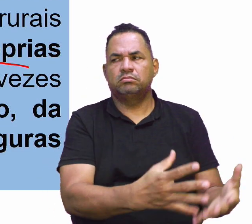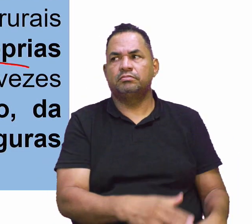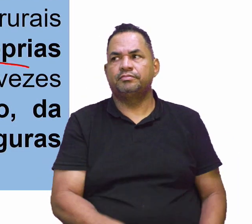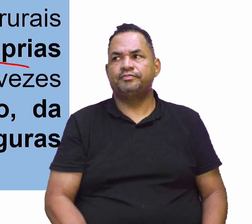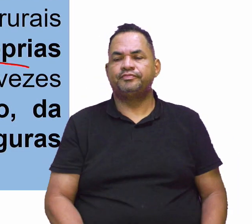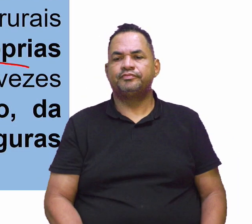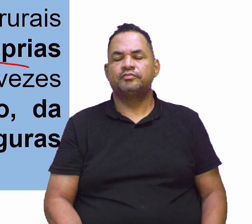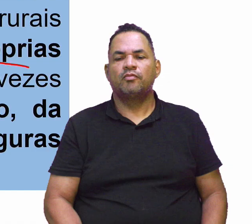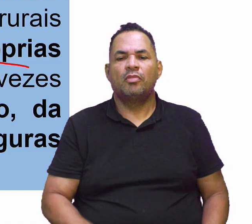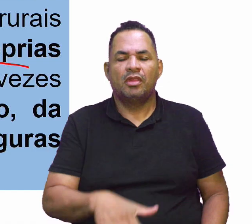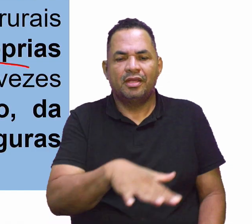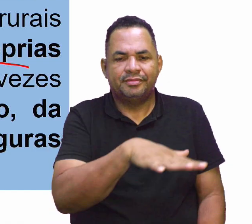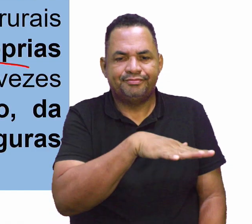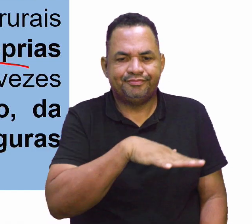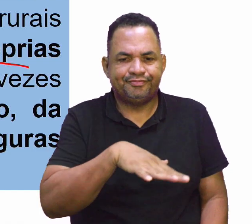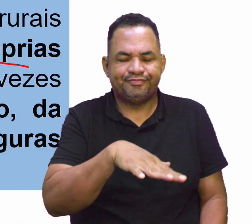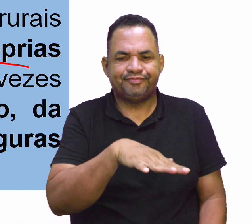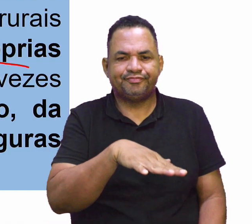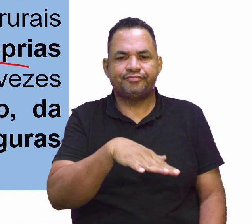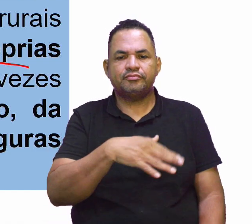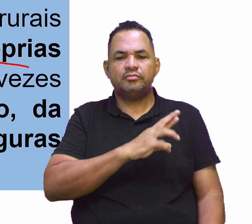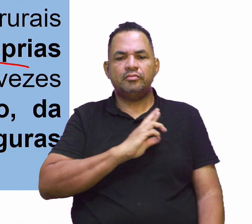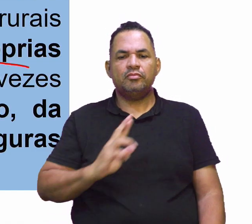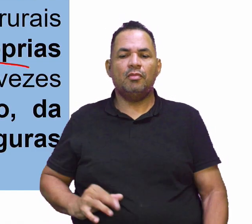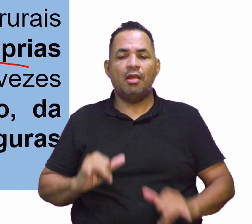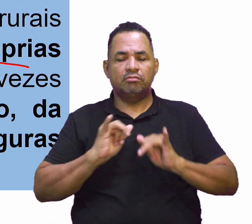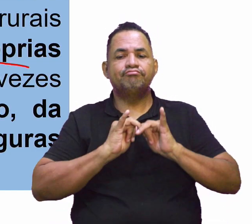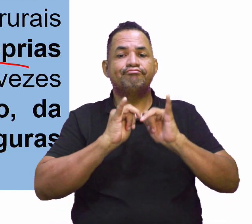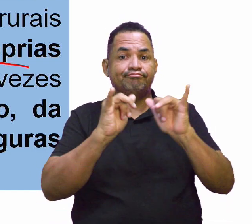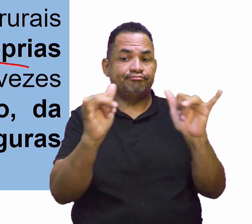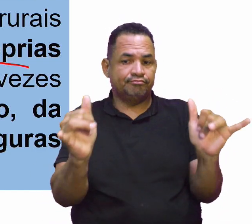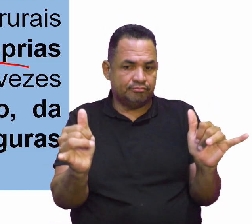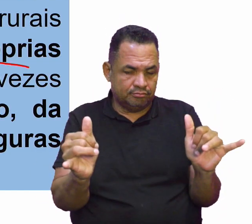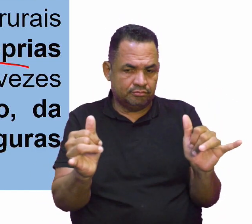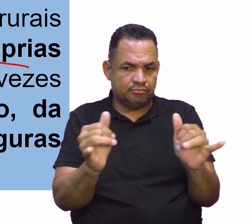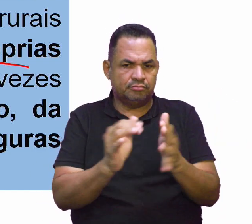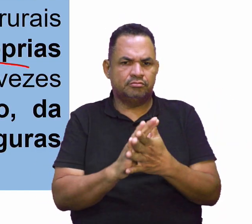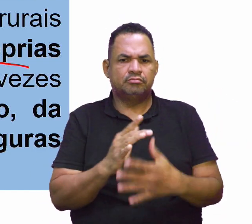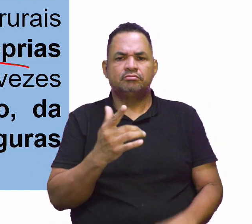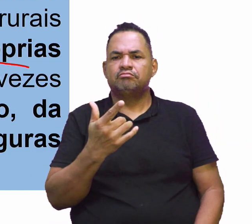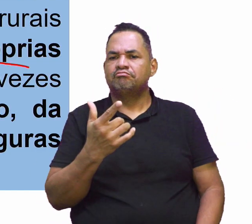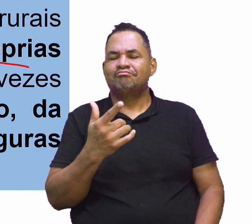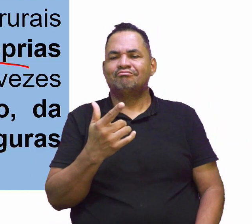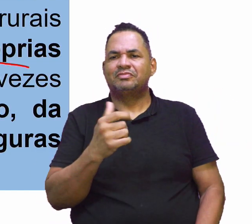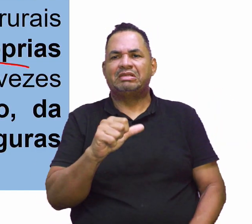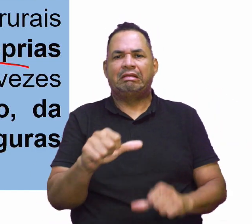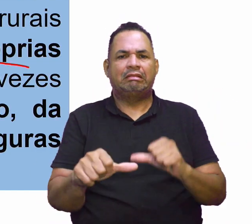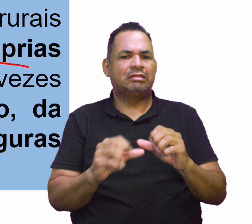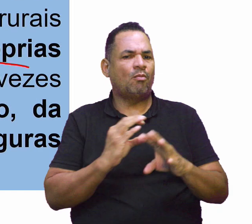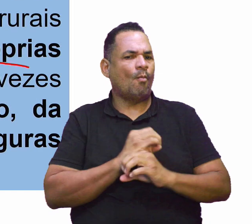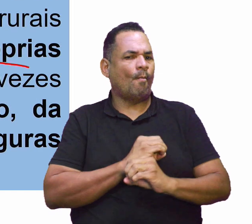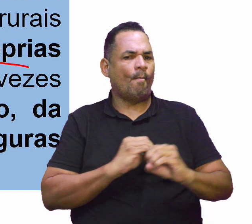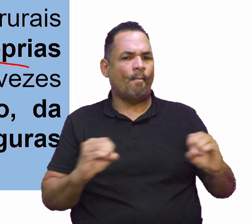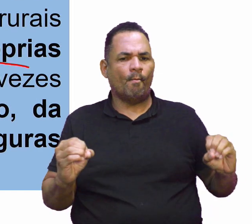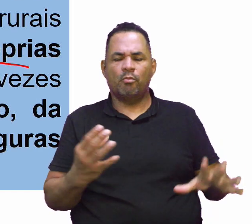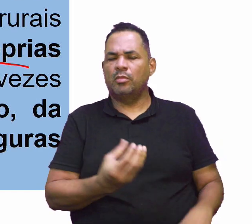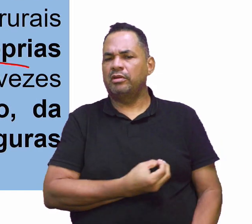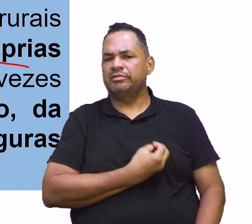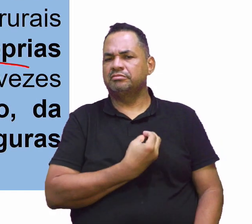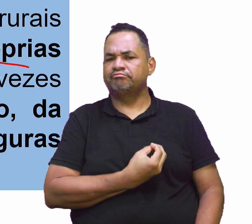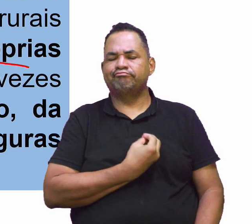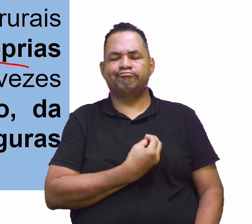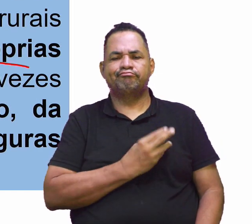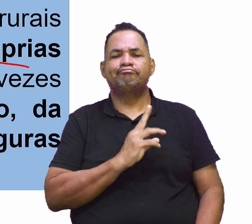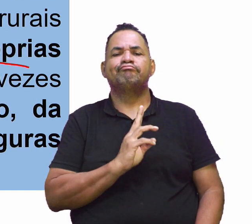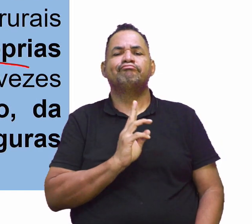quando a República é proclamada, não vai mudar em nada a vida desse povo, vai